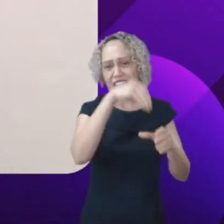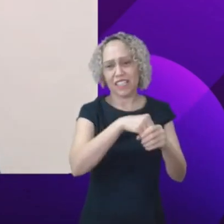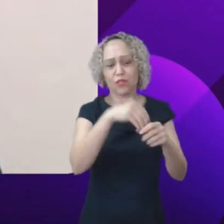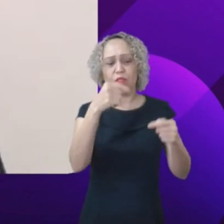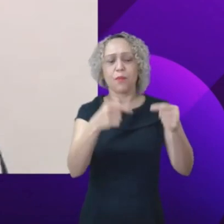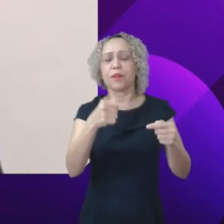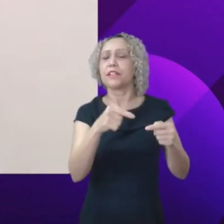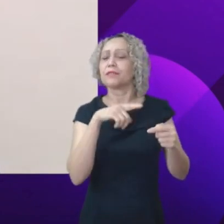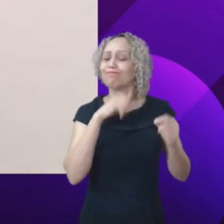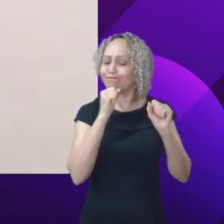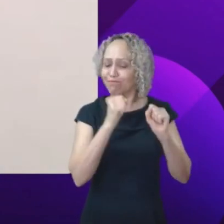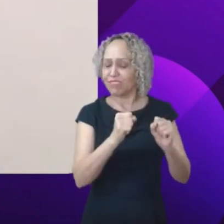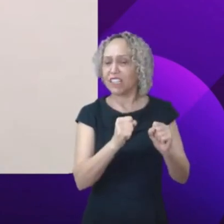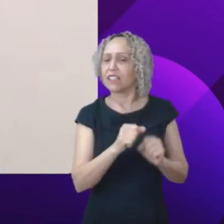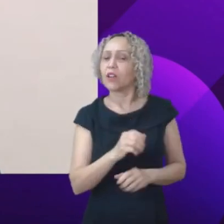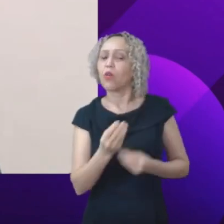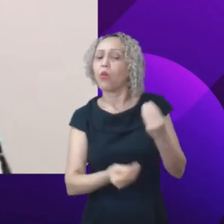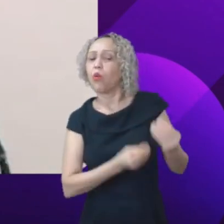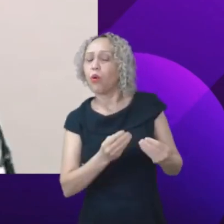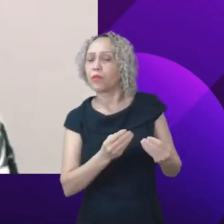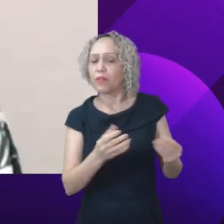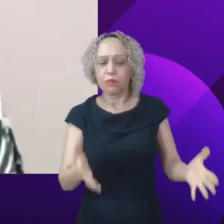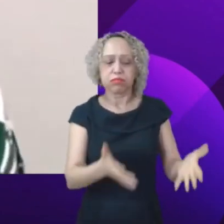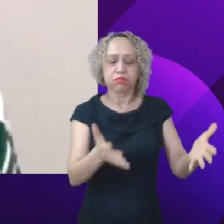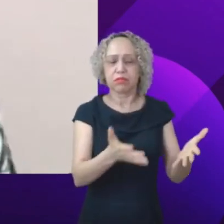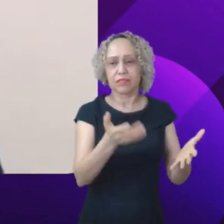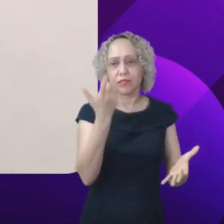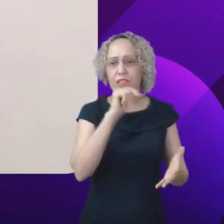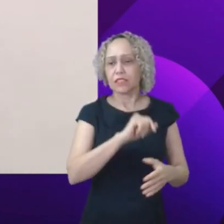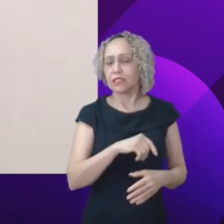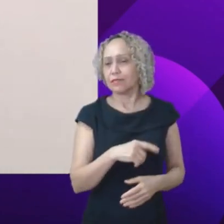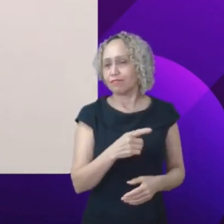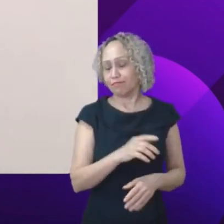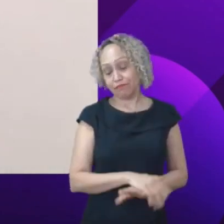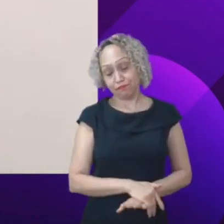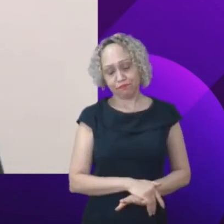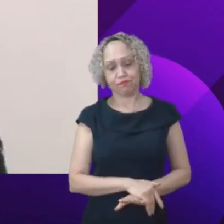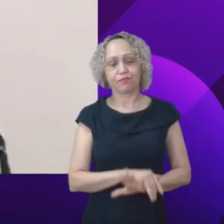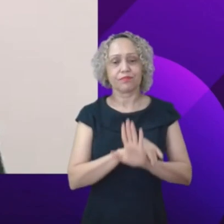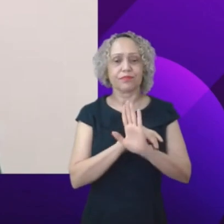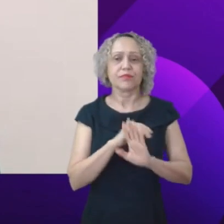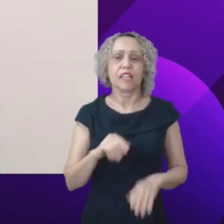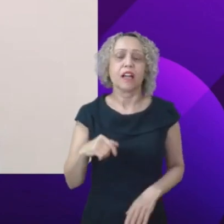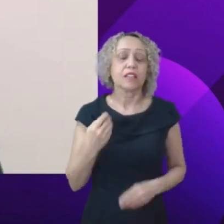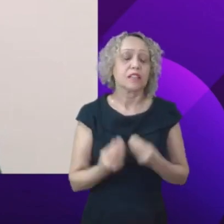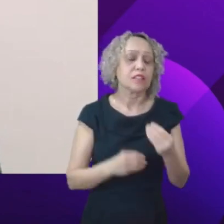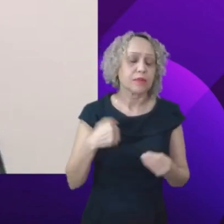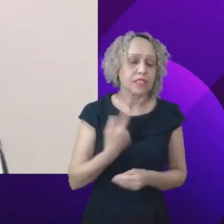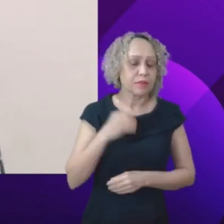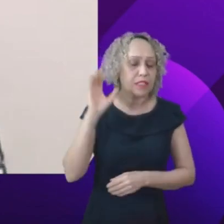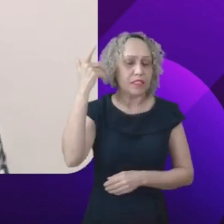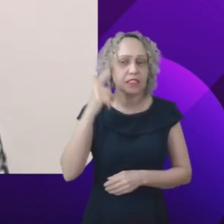ser efetiva para que a gente coloque, né, para que a gente decida que a participação da